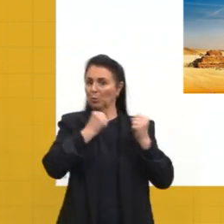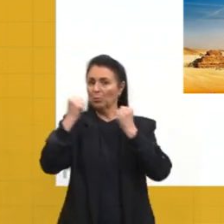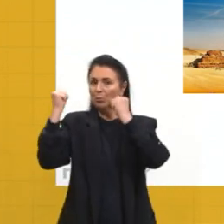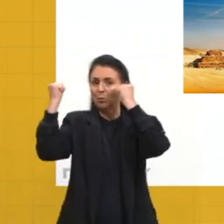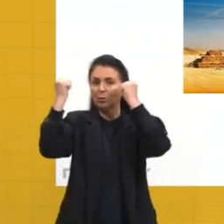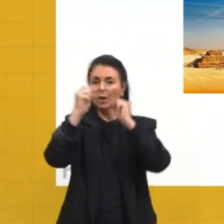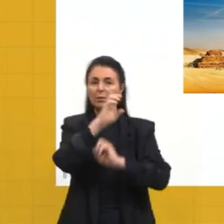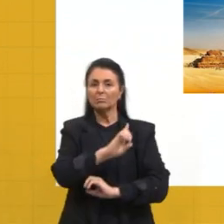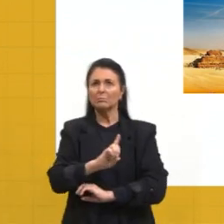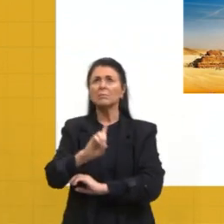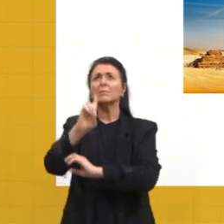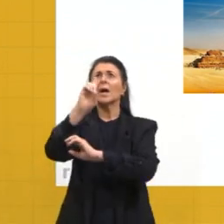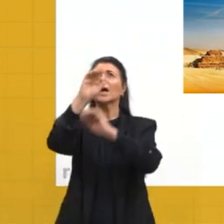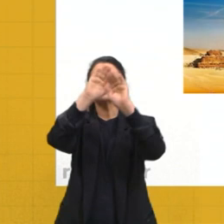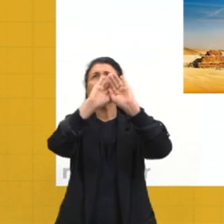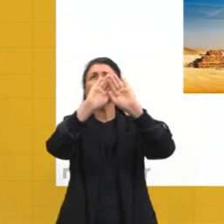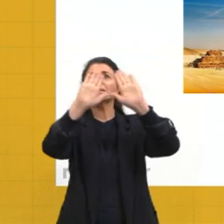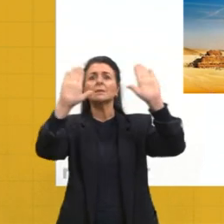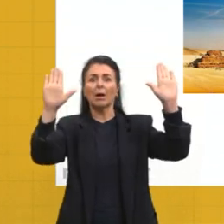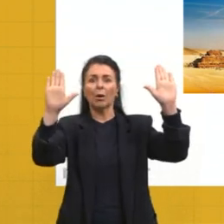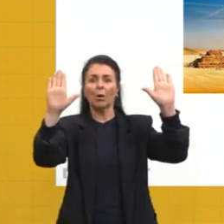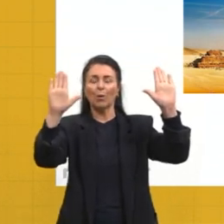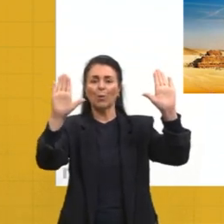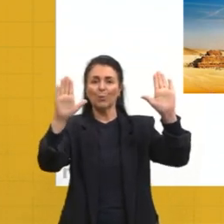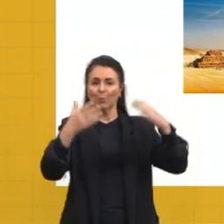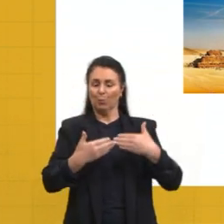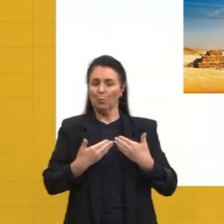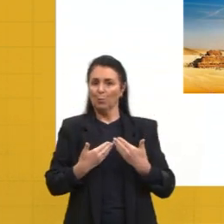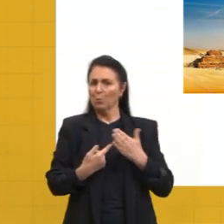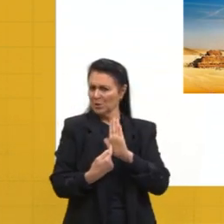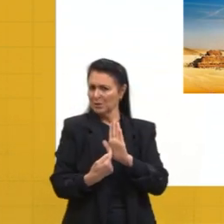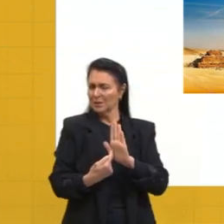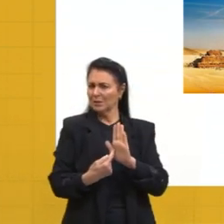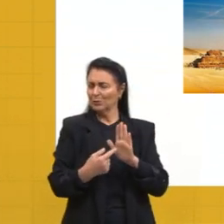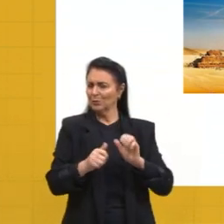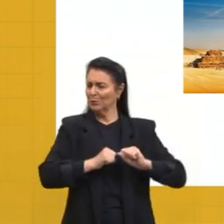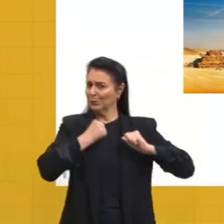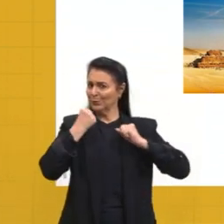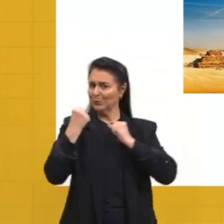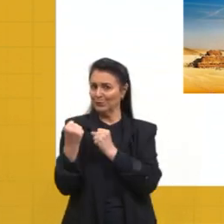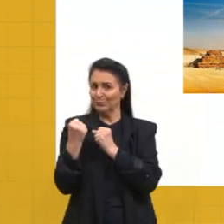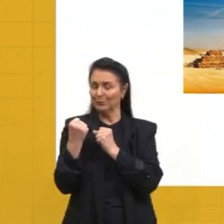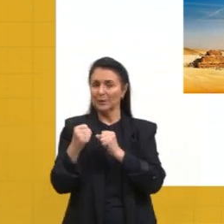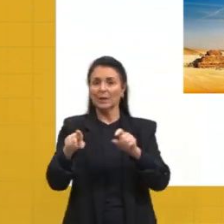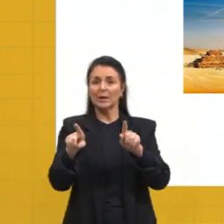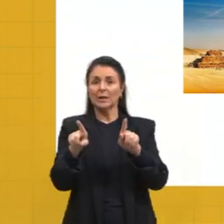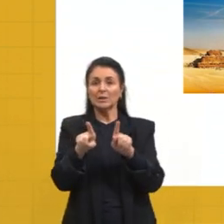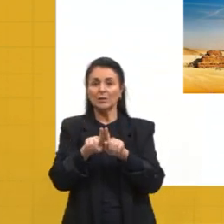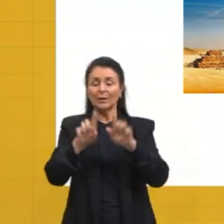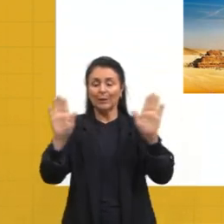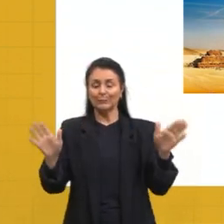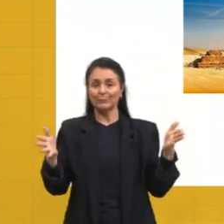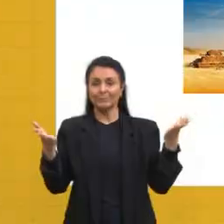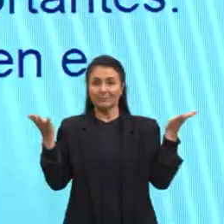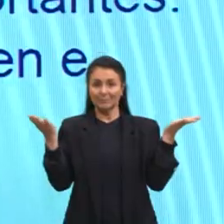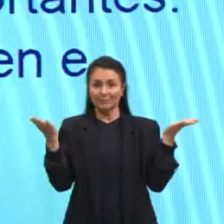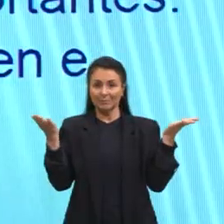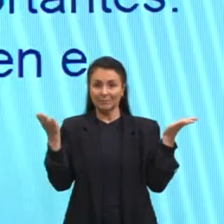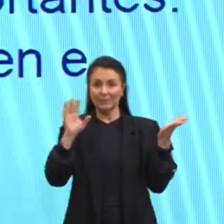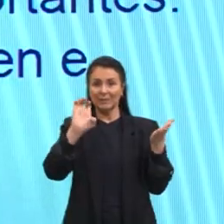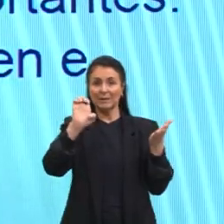céu nessa grandeza nós temos então a esfinge como um monumento também